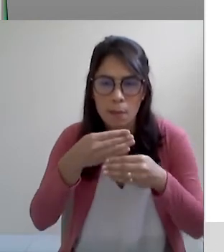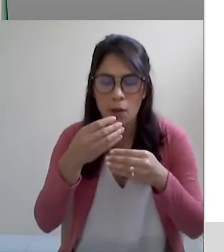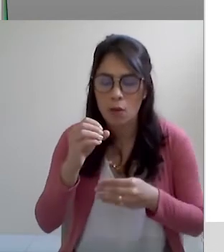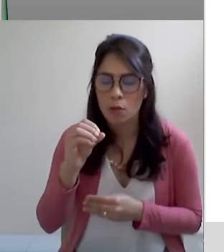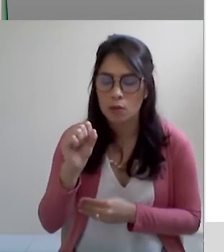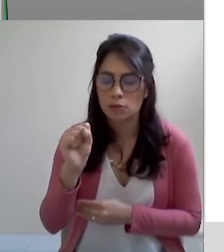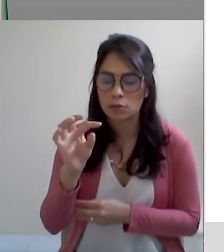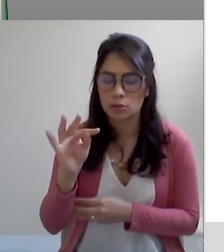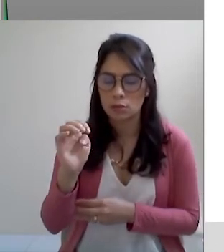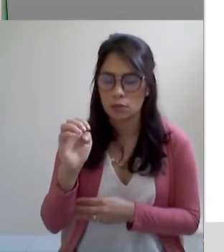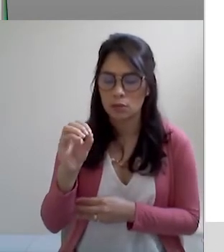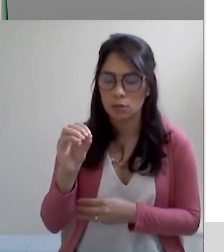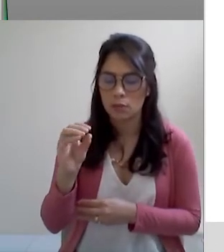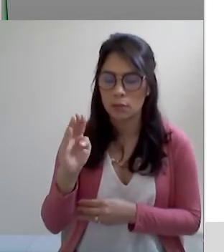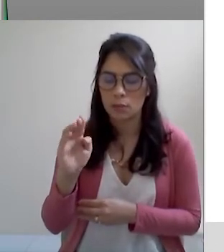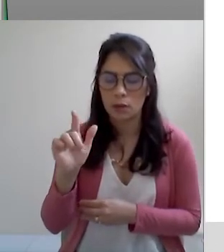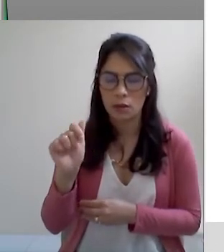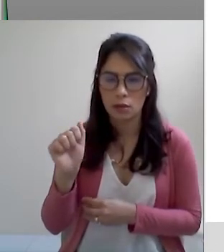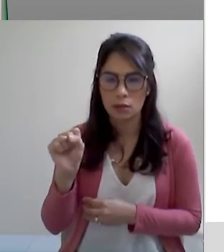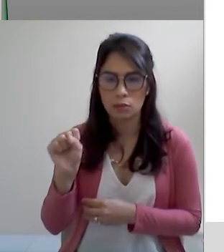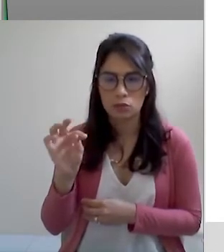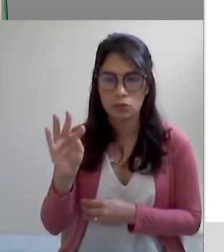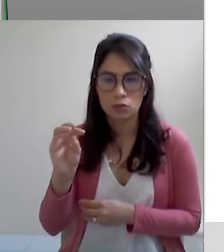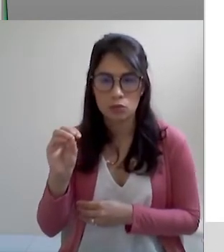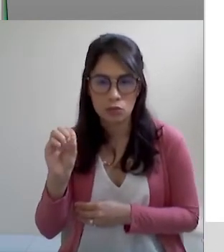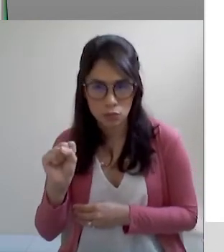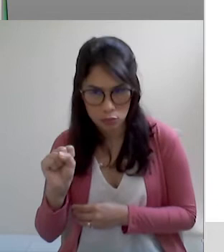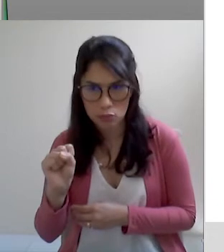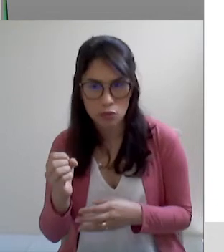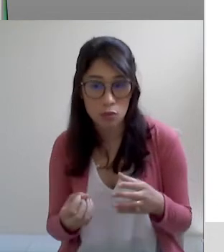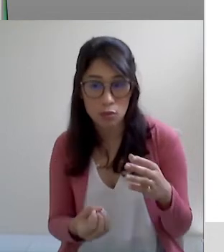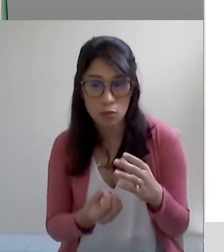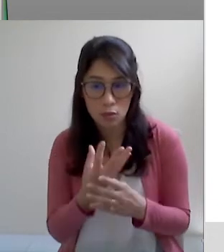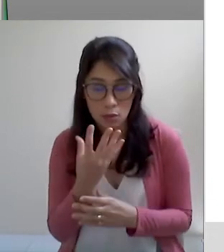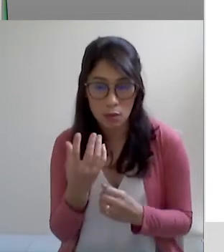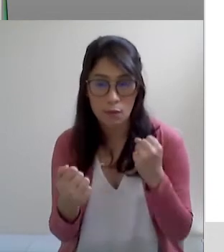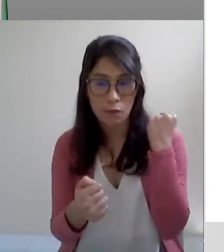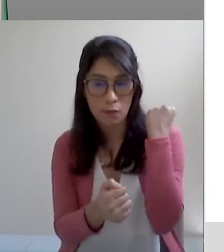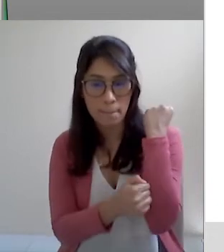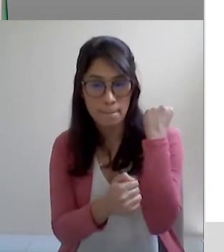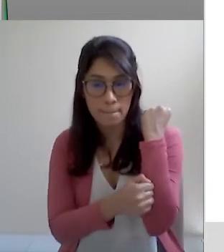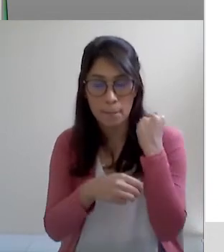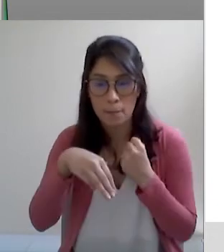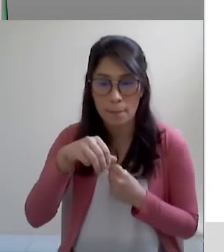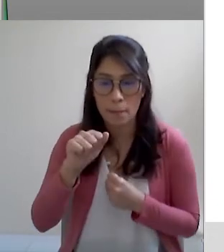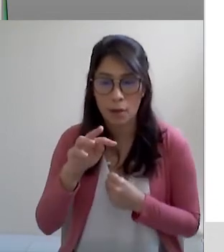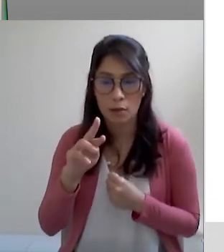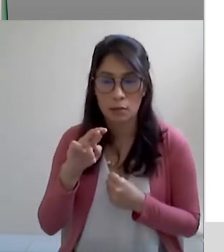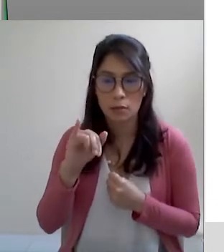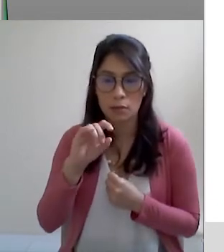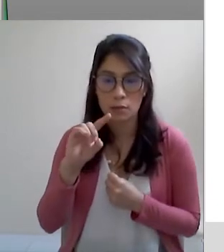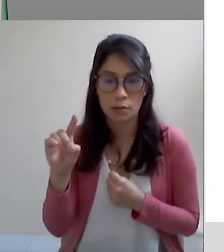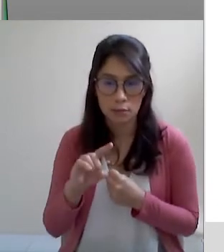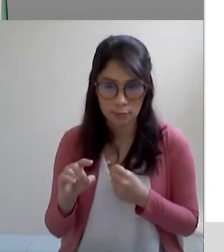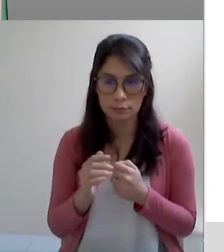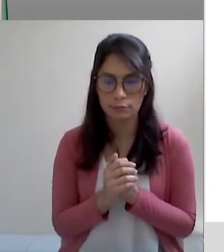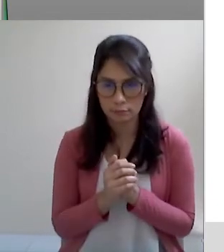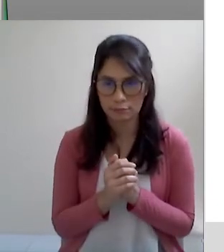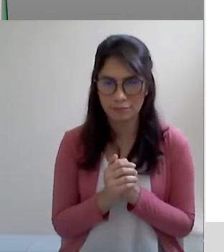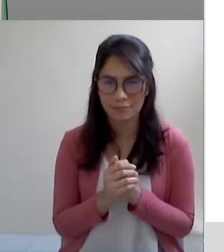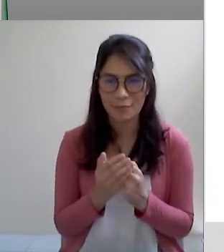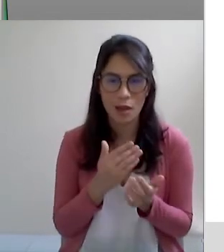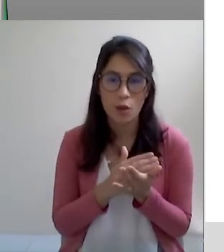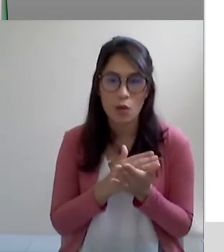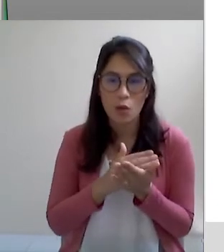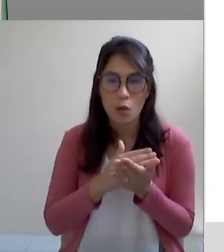óssea. Neste estágio, esta camada mais externa do osso passa a ter arranjo lamelar característico da